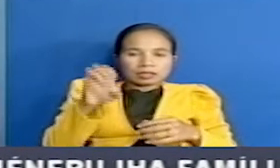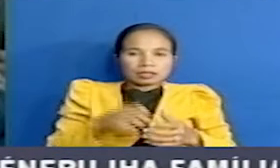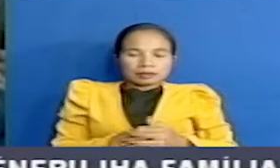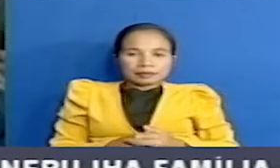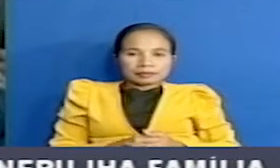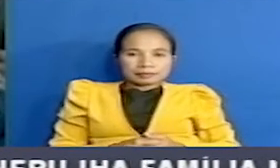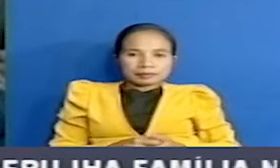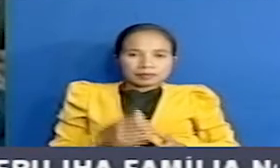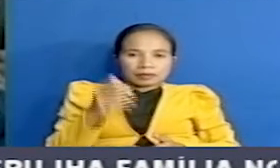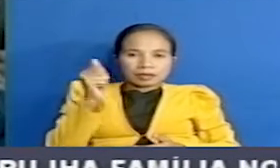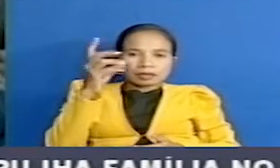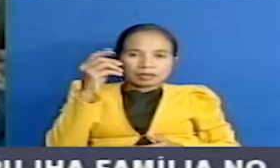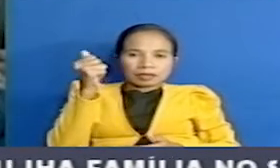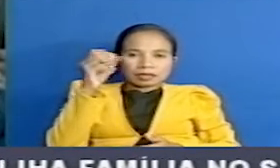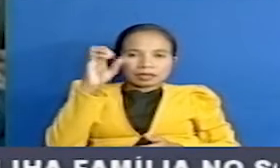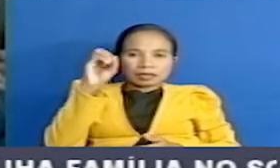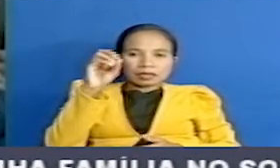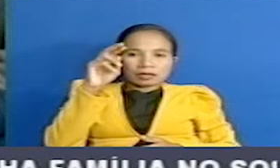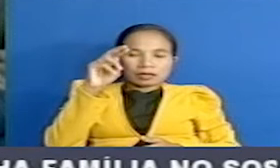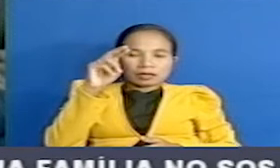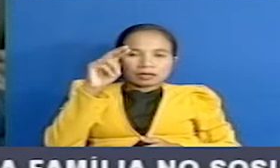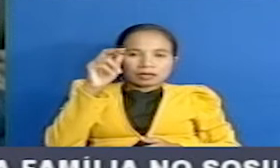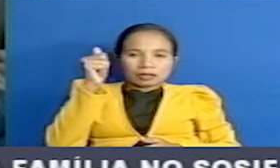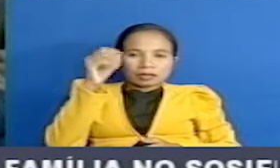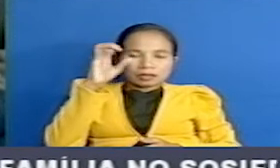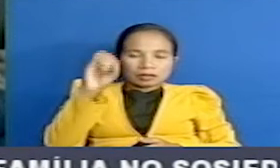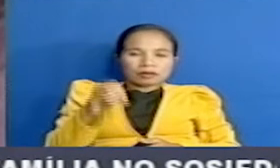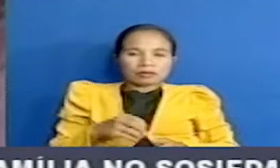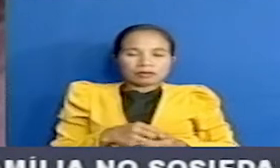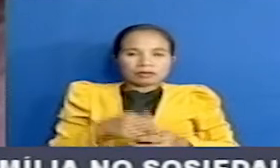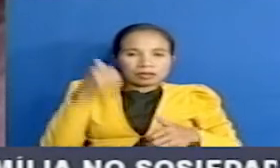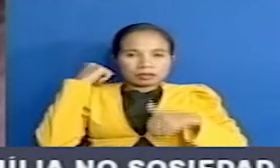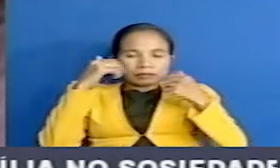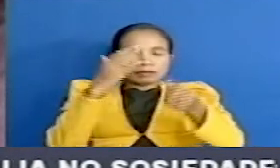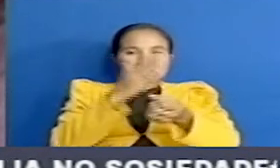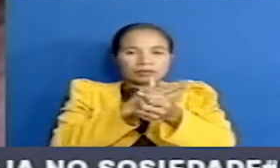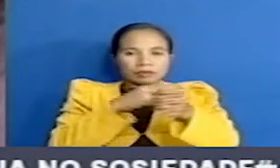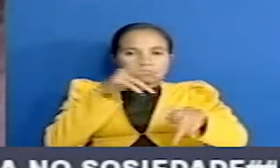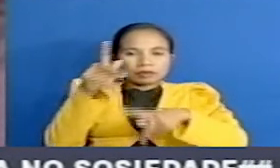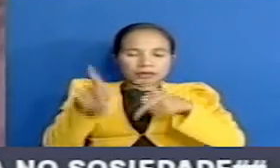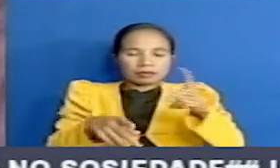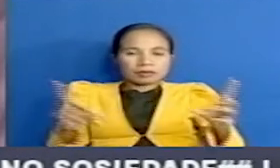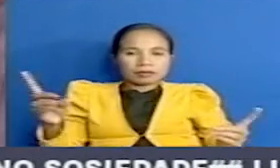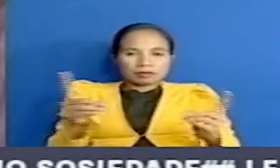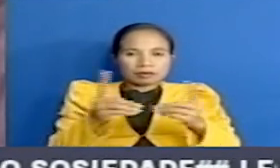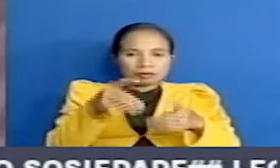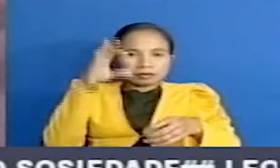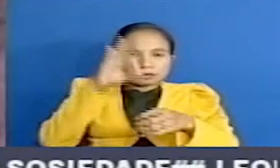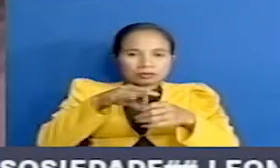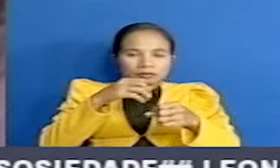Adão Soares, informa, atividade ne atu promove acto eleitoral antes da eleição em Atinan